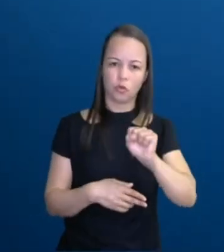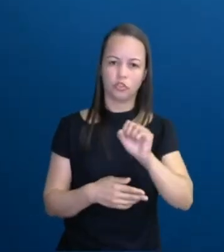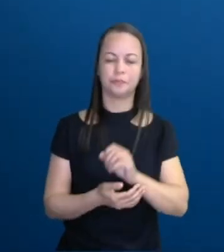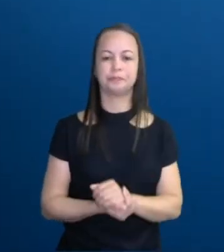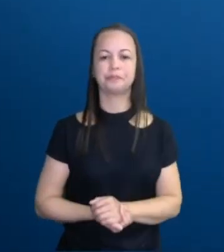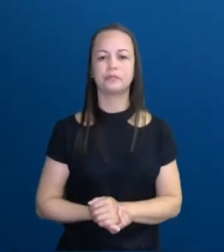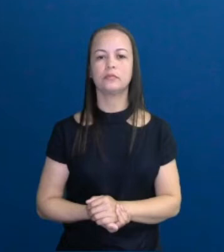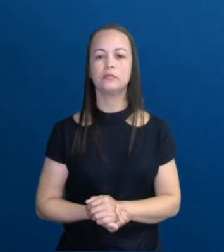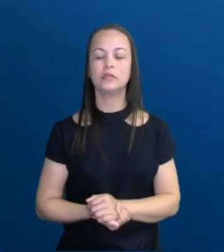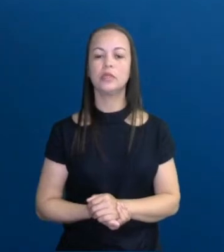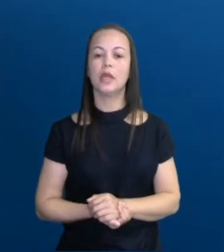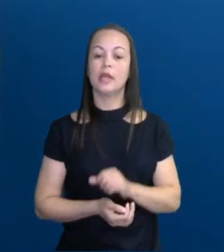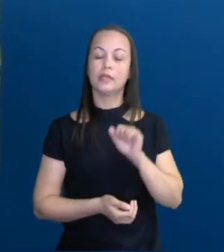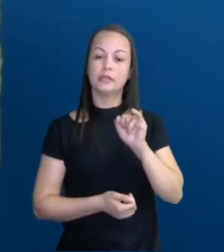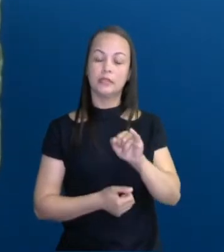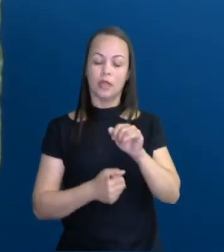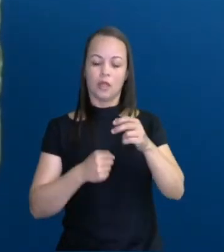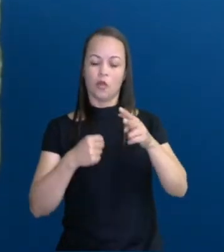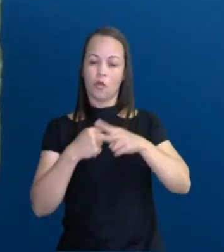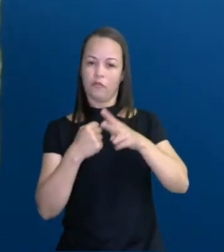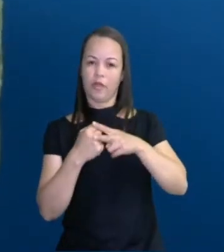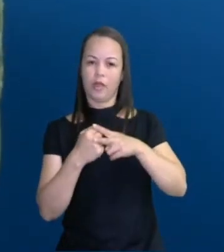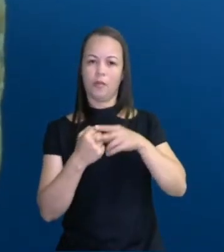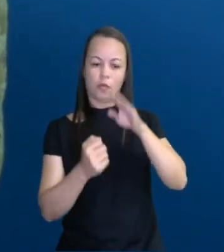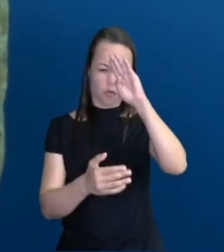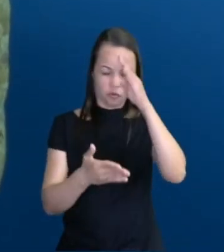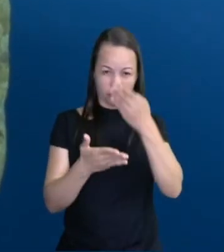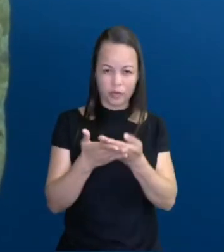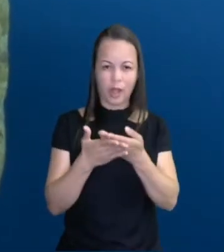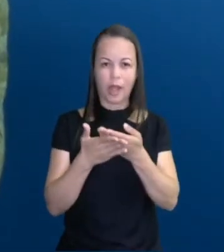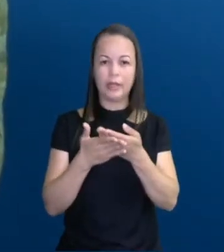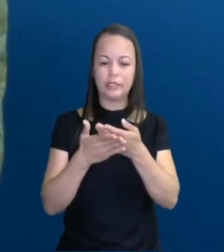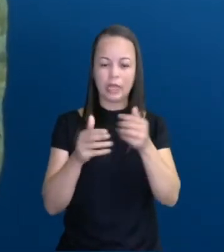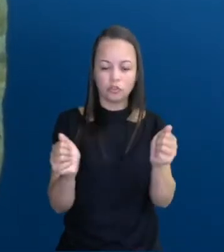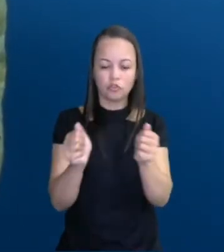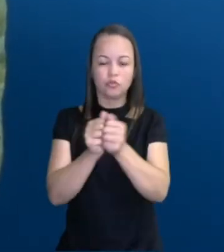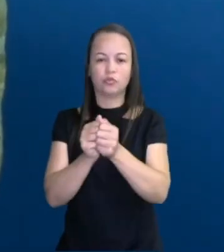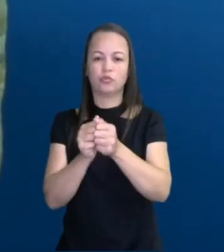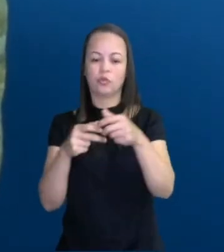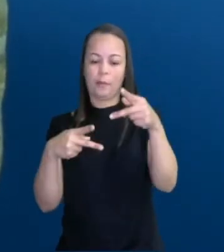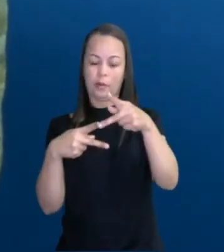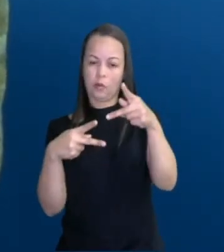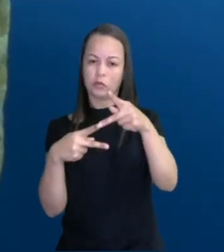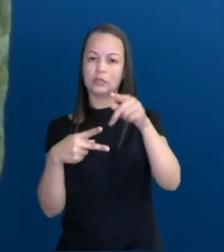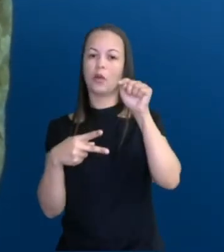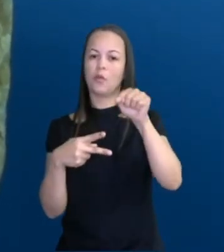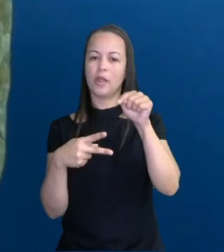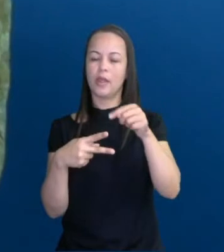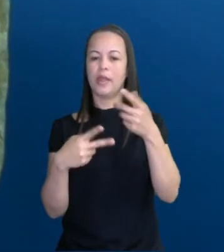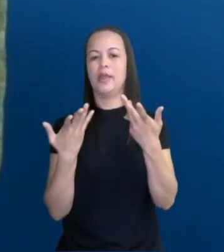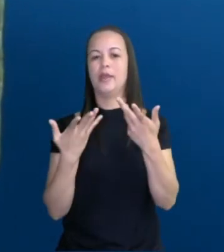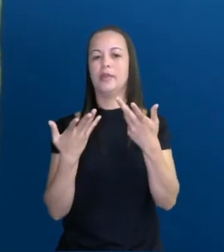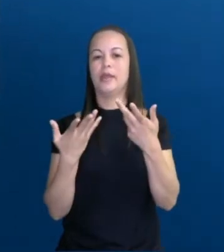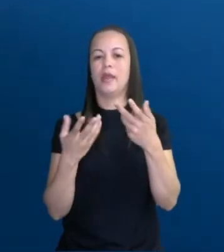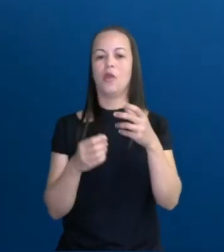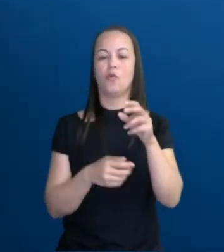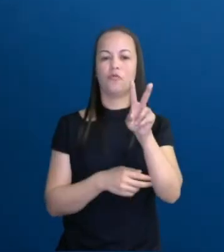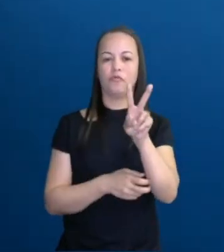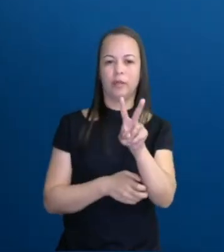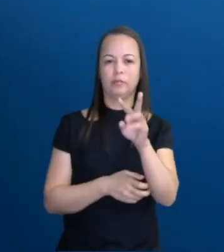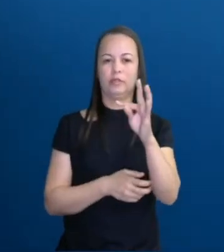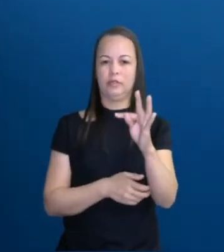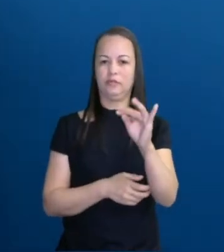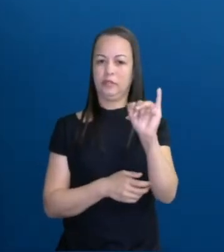se o verbo confiar, ele aparece acompanhado de uma preposição, ele é um verbo transitivo